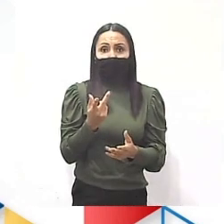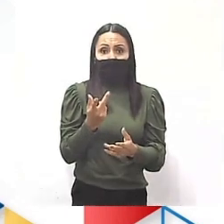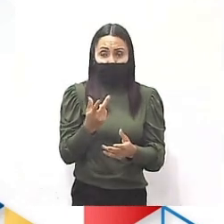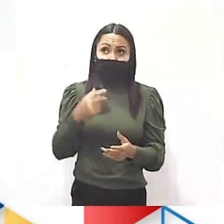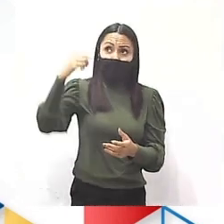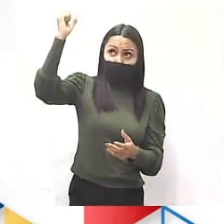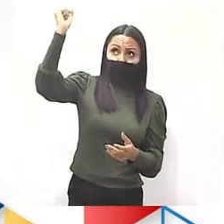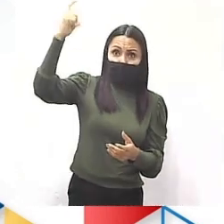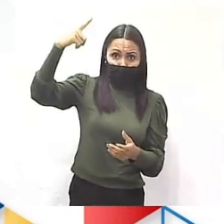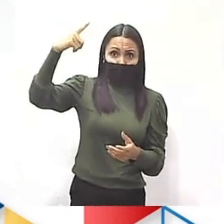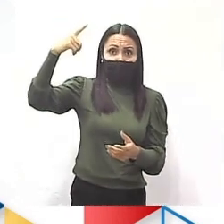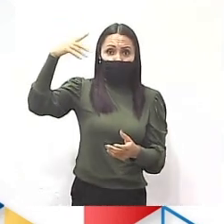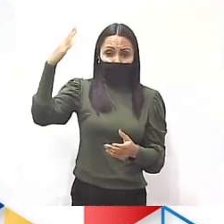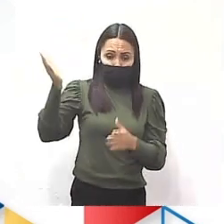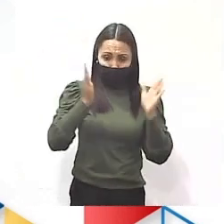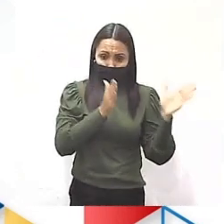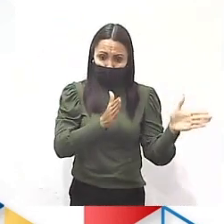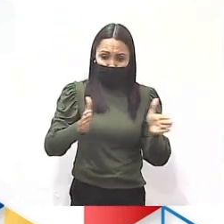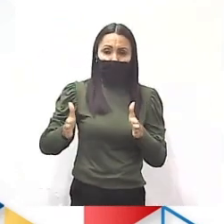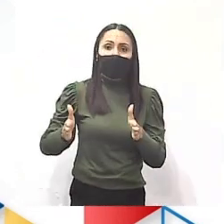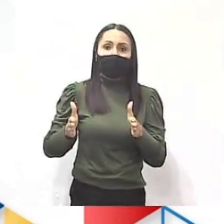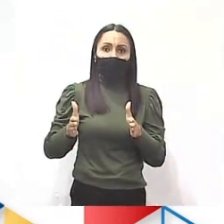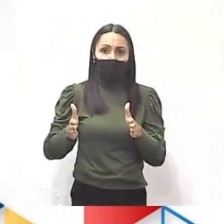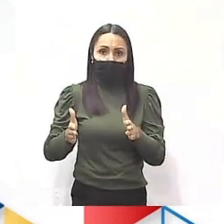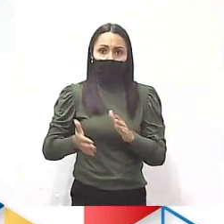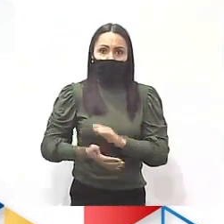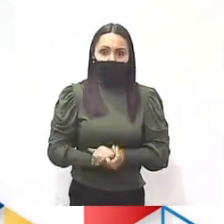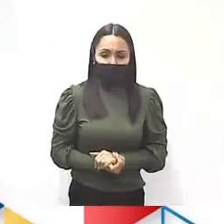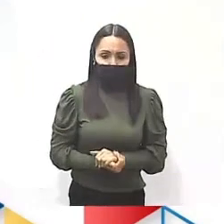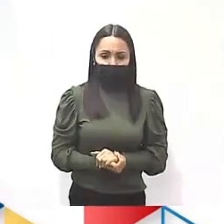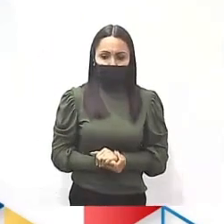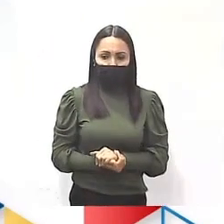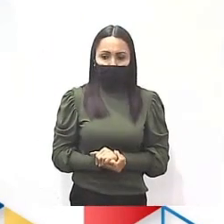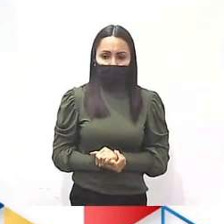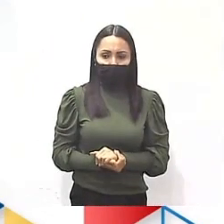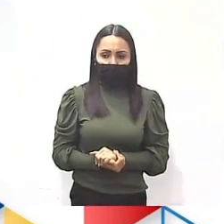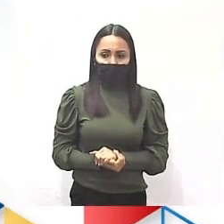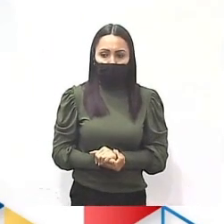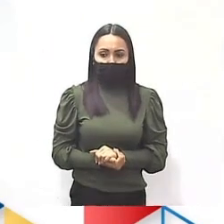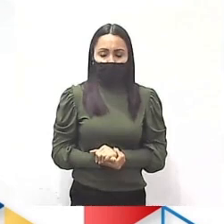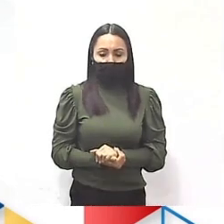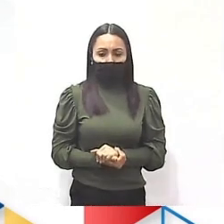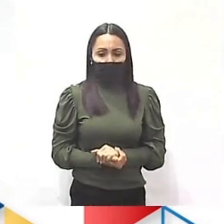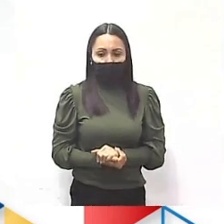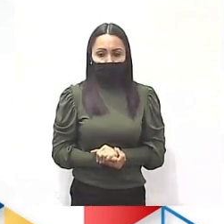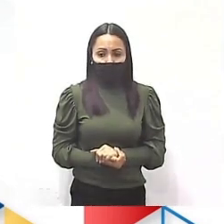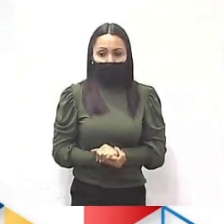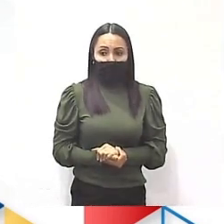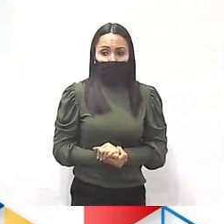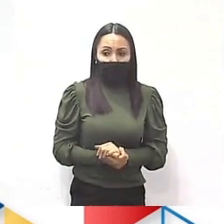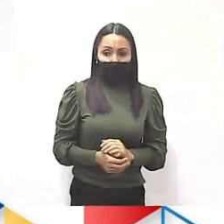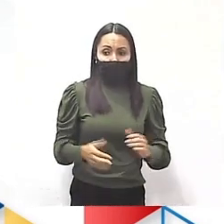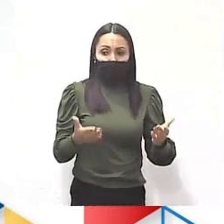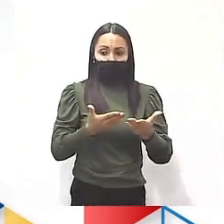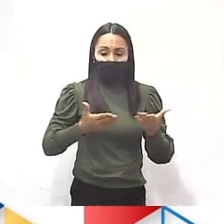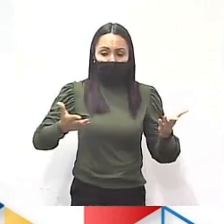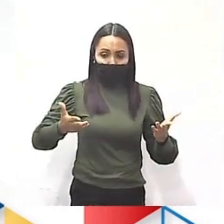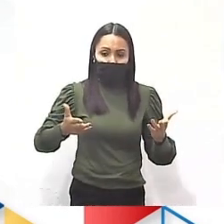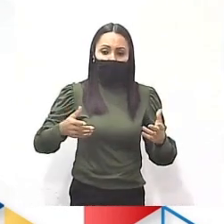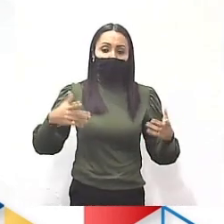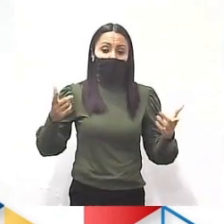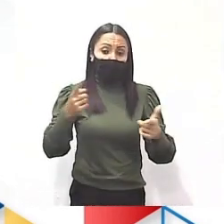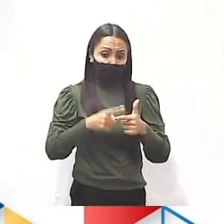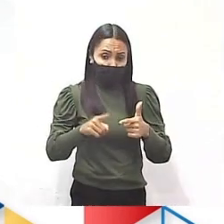a época mais chuvosa na maioria das regiões brasileiras. apesar ali das catástrofes que